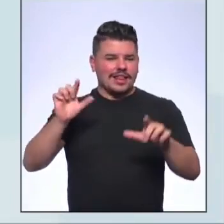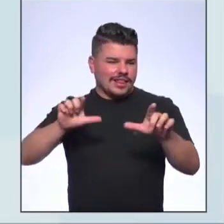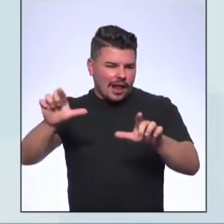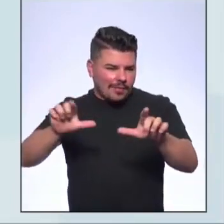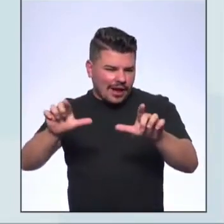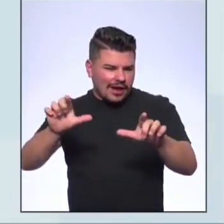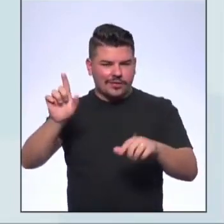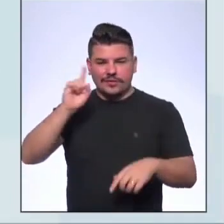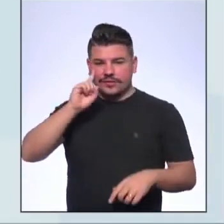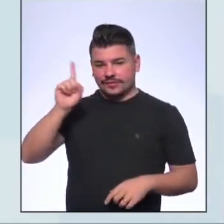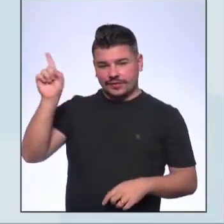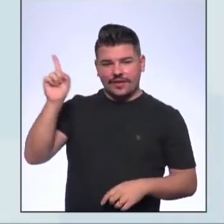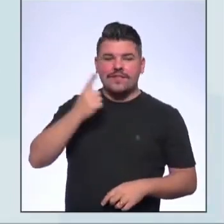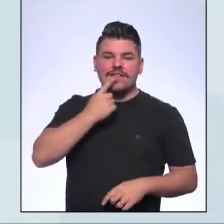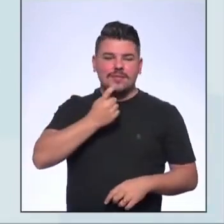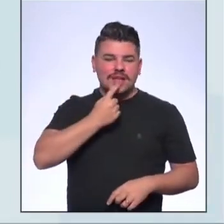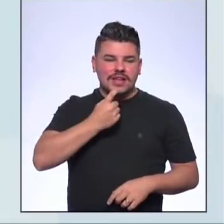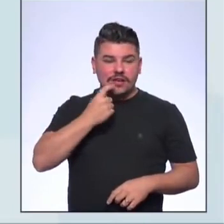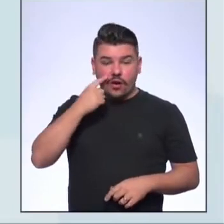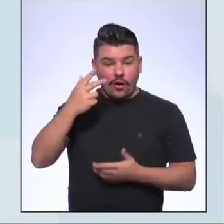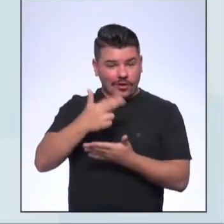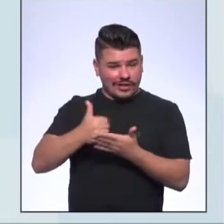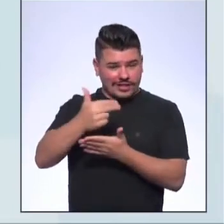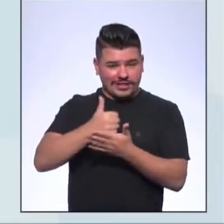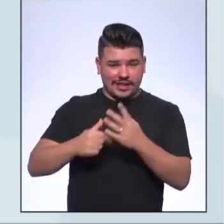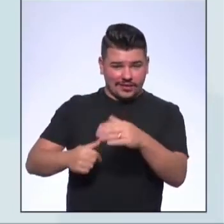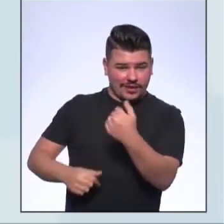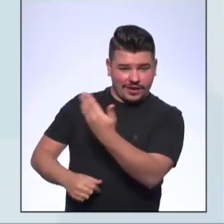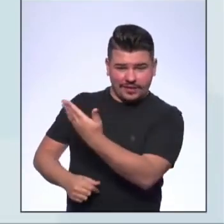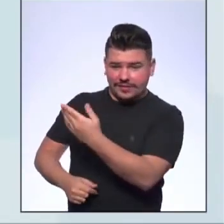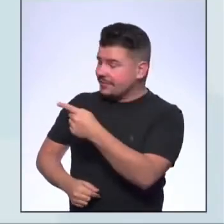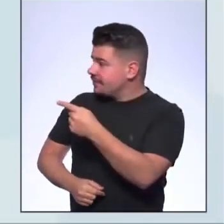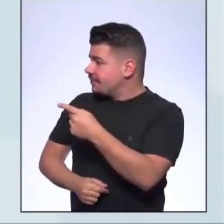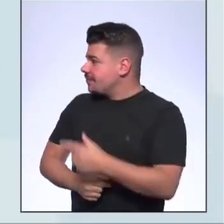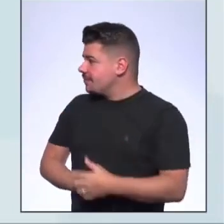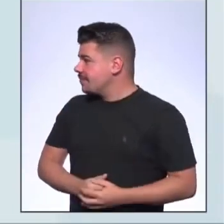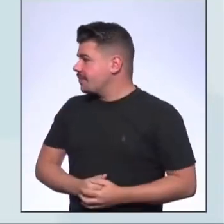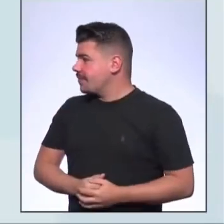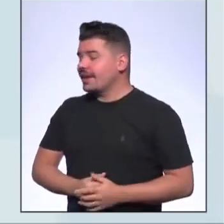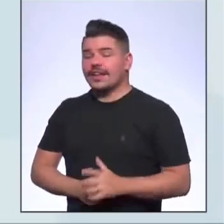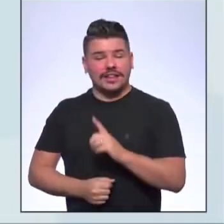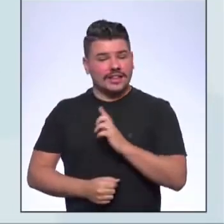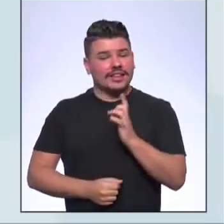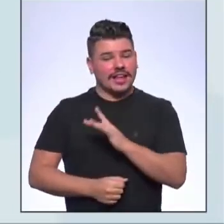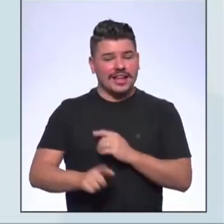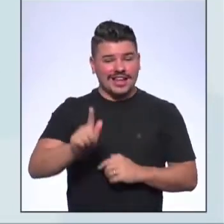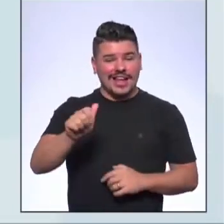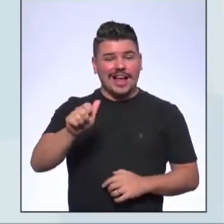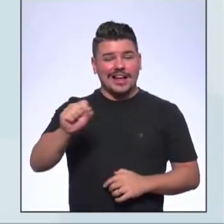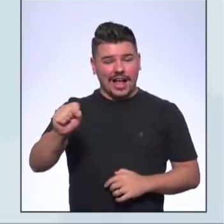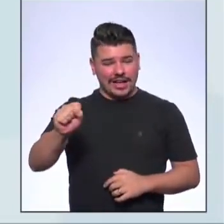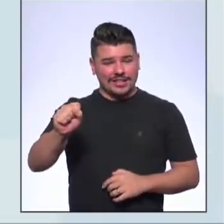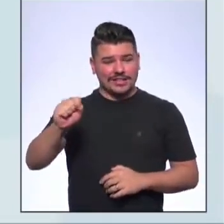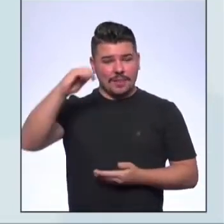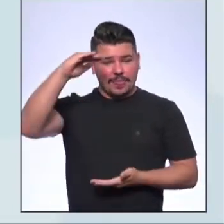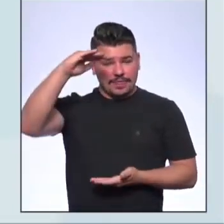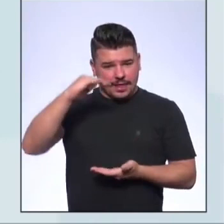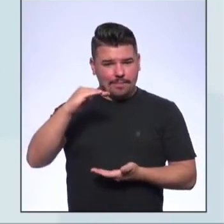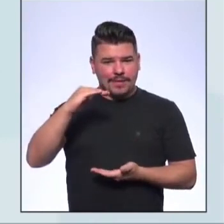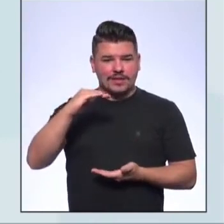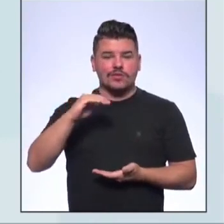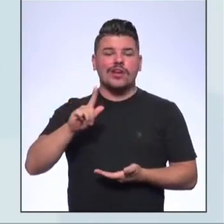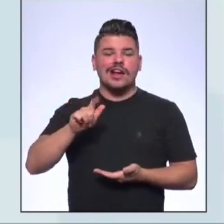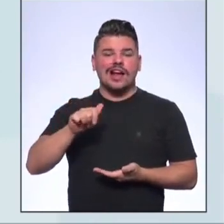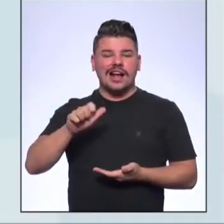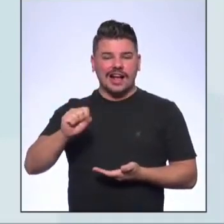esse desenho para vocês aí, ó, pra vocês darem uma olhada nesse desenho. Você tem aí um gás confinado, ele está isolado termicamente, né? Você